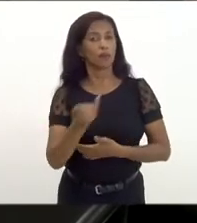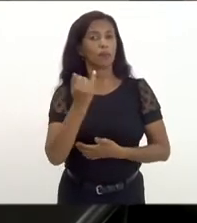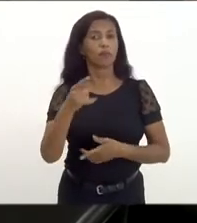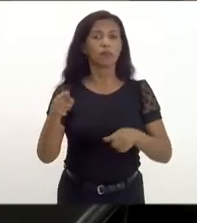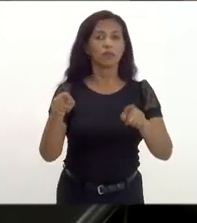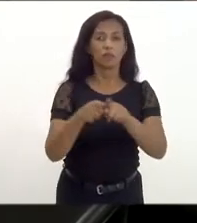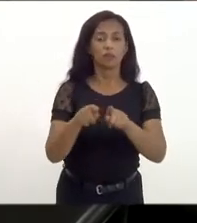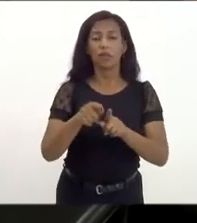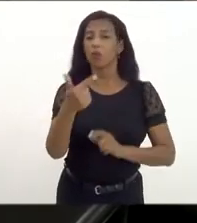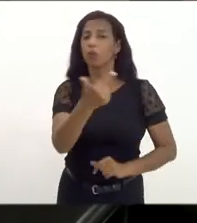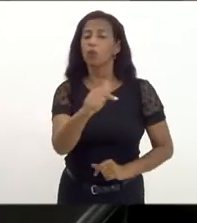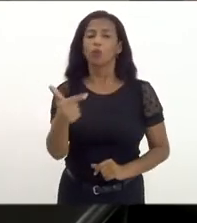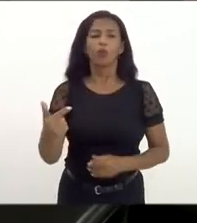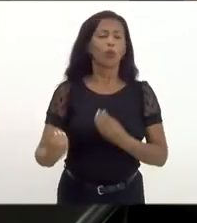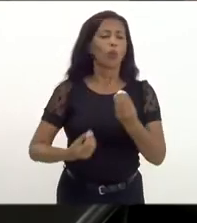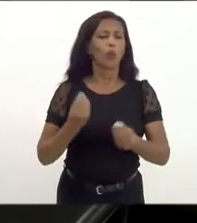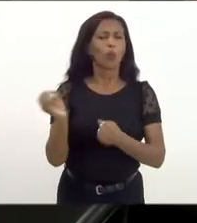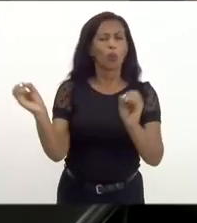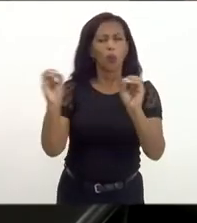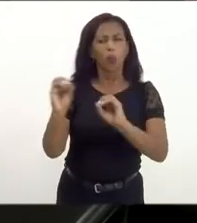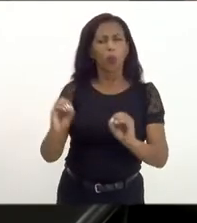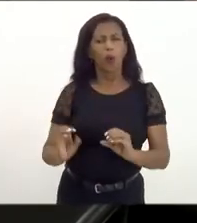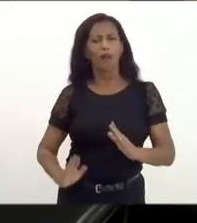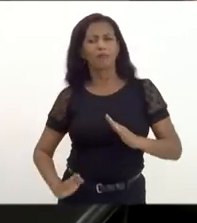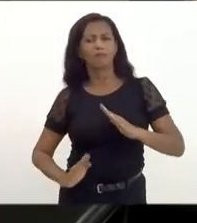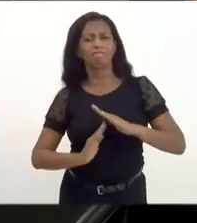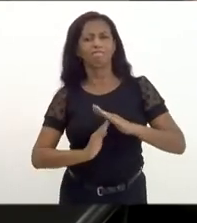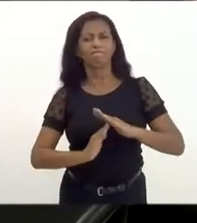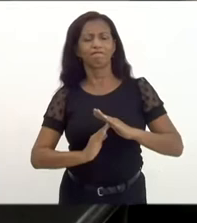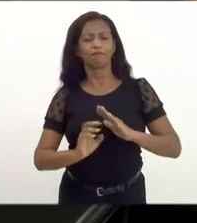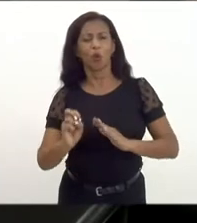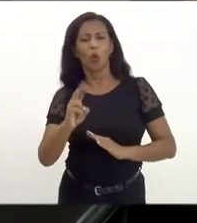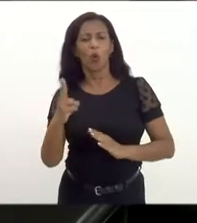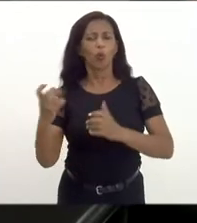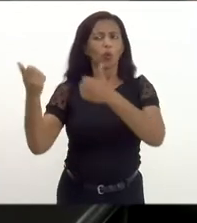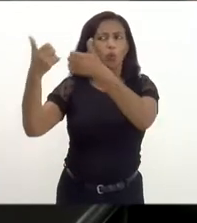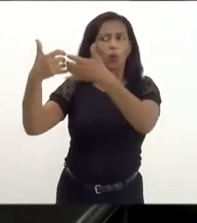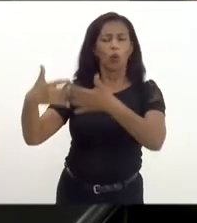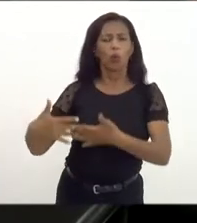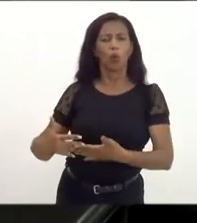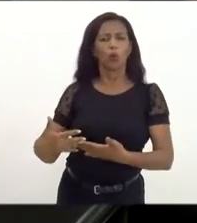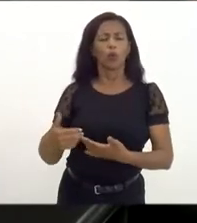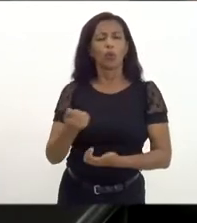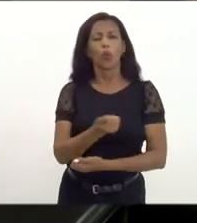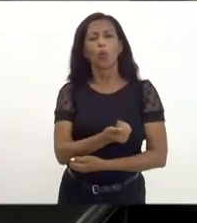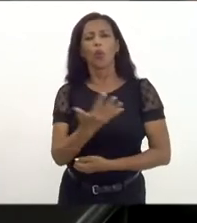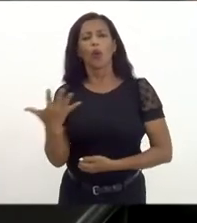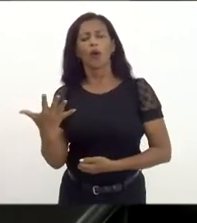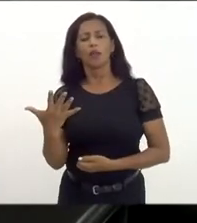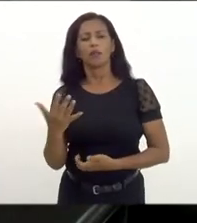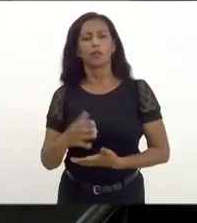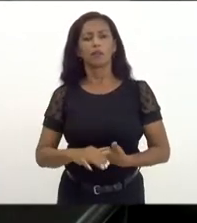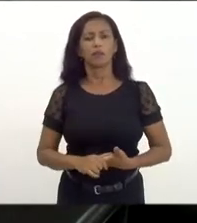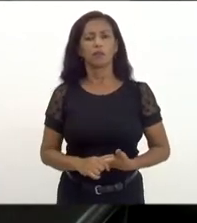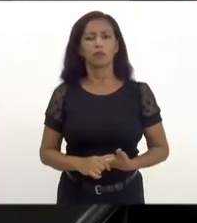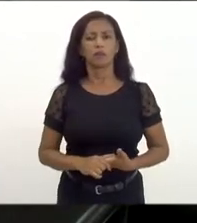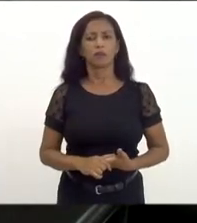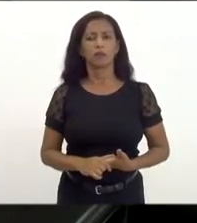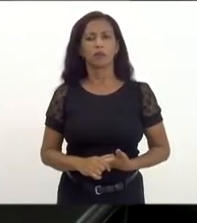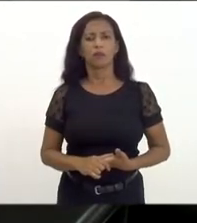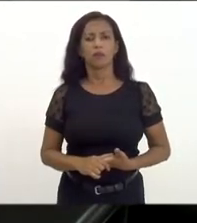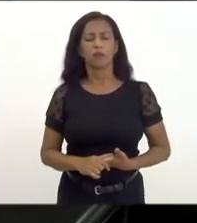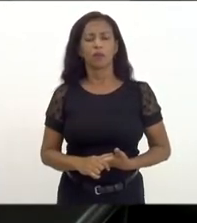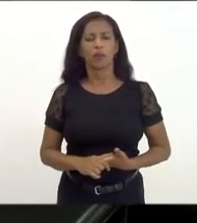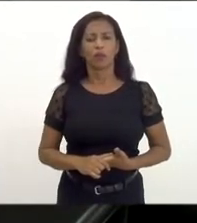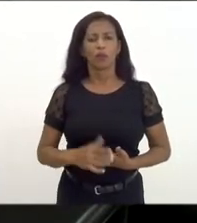também não há nenhuma de limitação ou definição de Quais são os